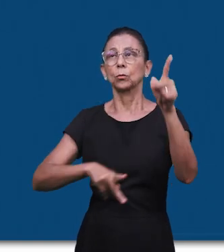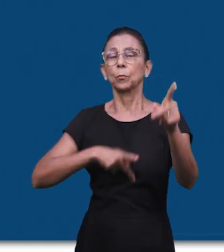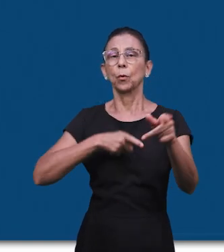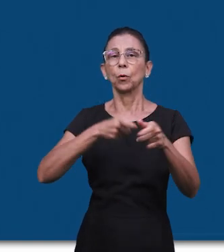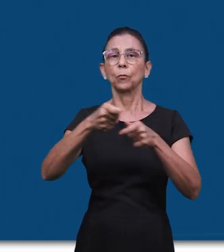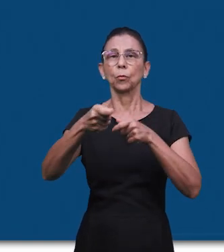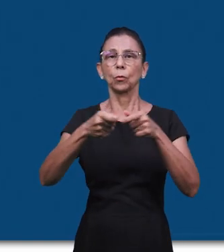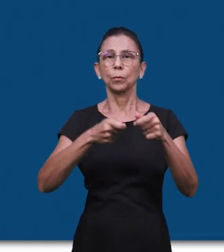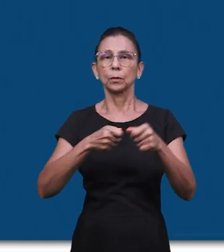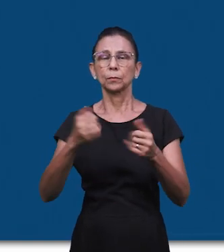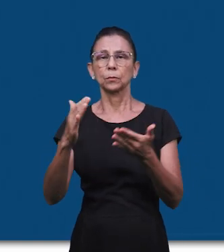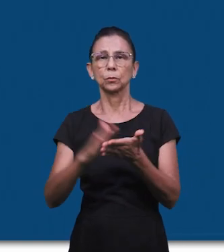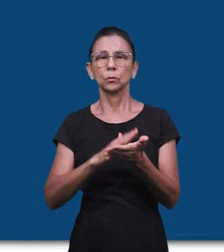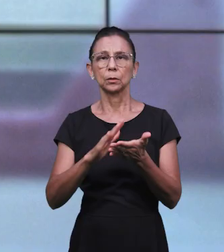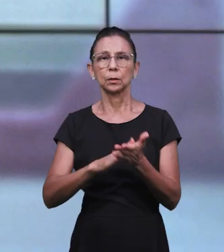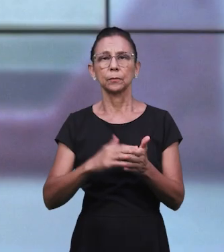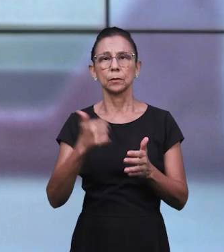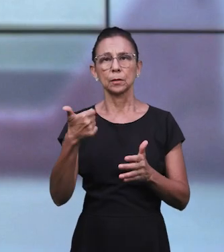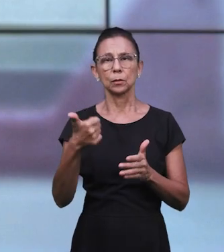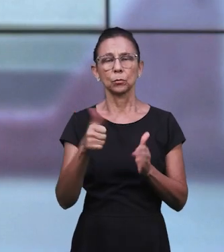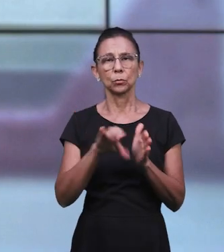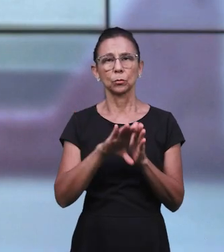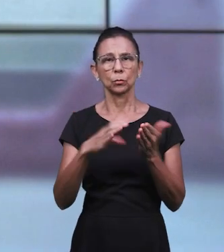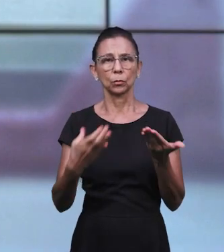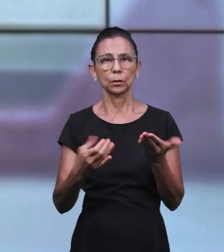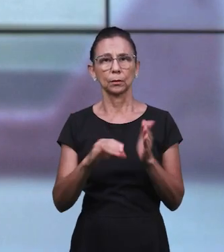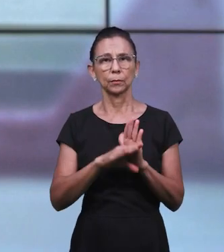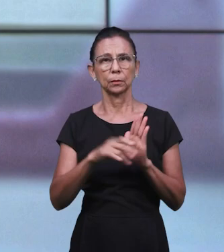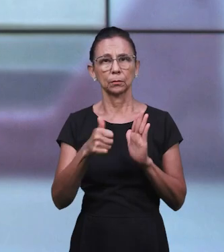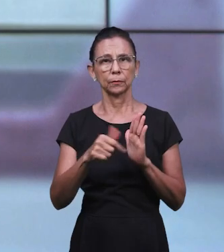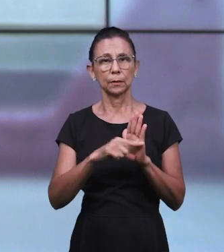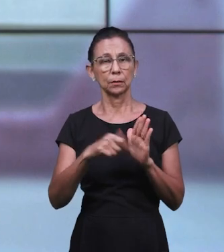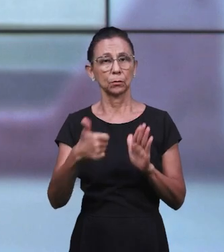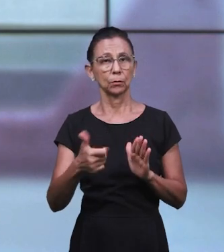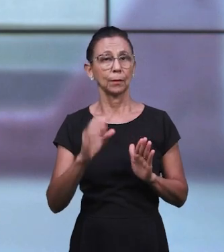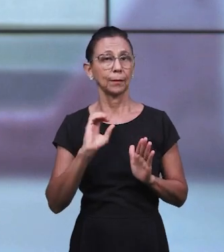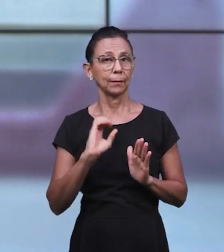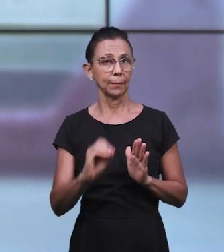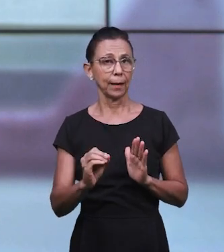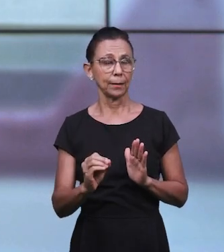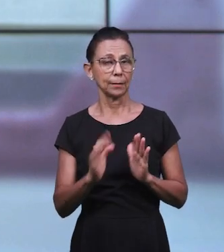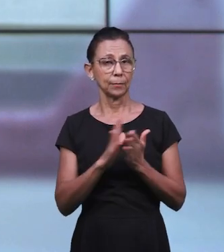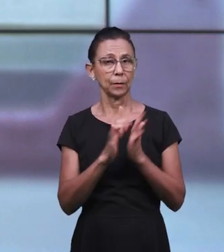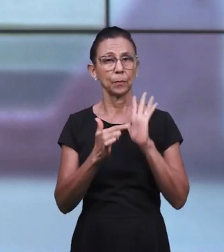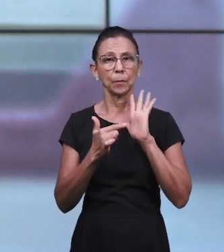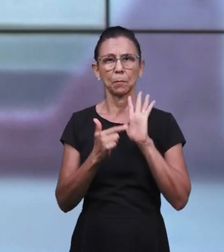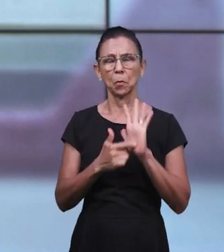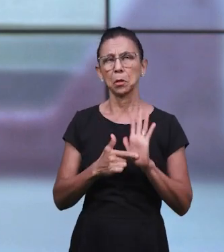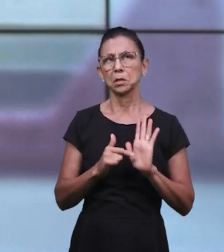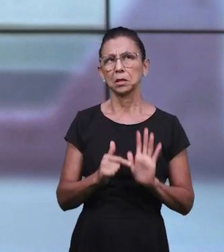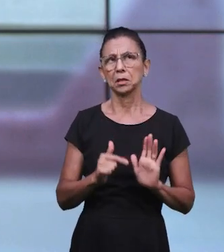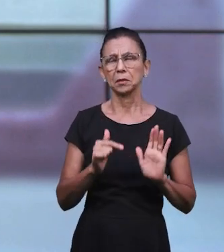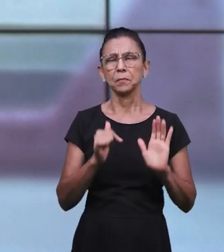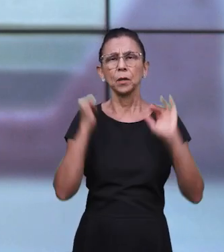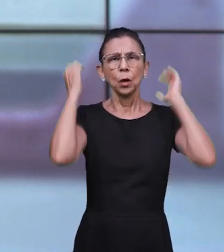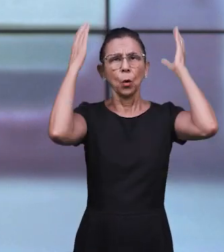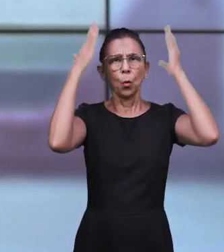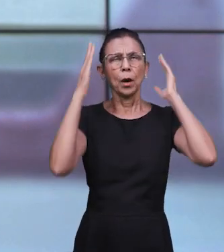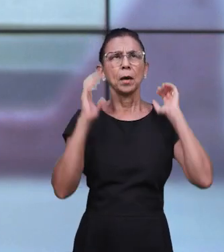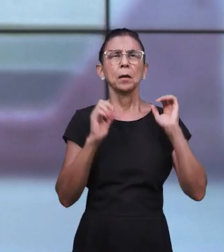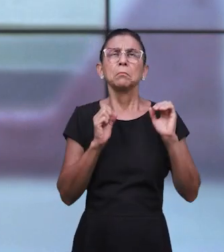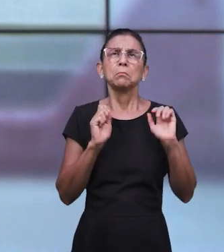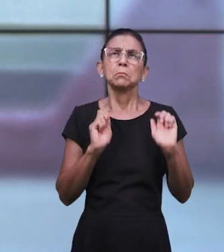Crônicas, capítulo 1, versículo 10. A Bíblia registra que Salomão poderia ter pedido riquezas,